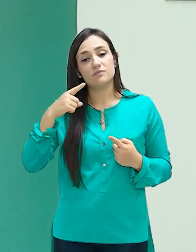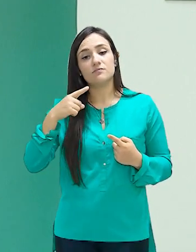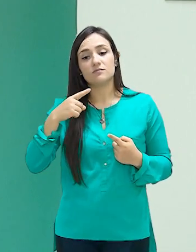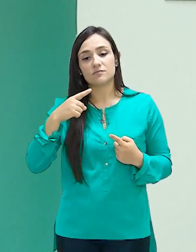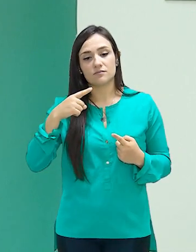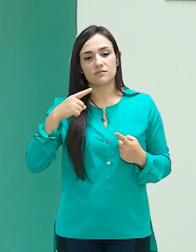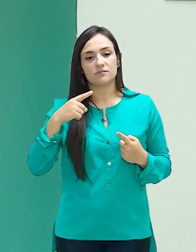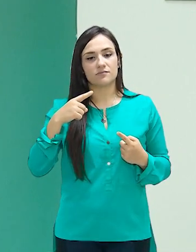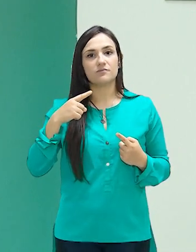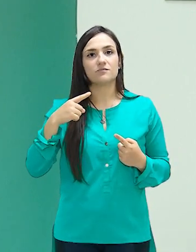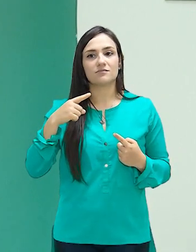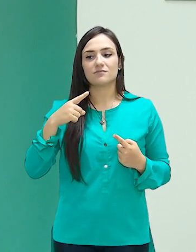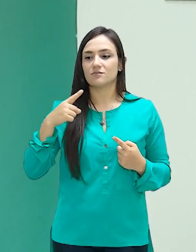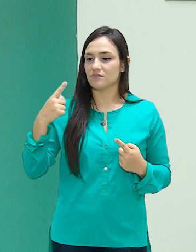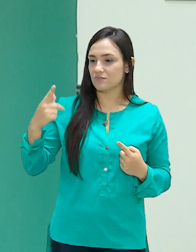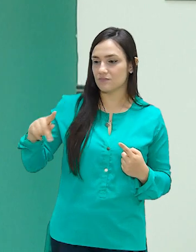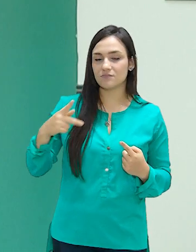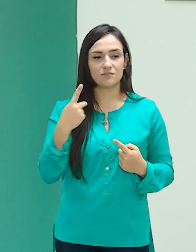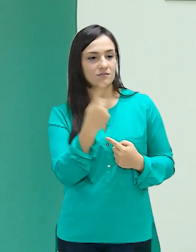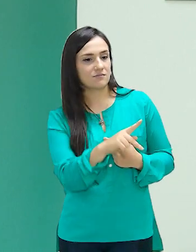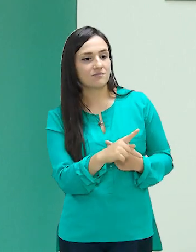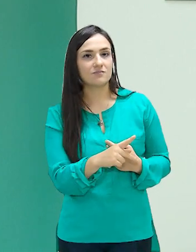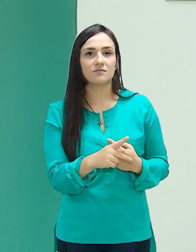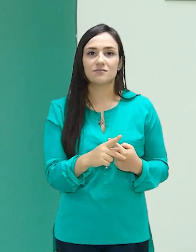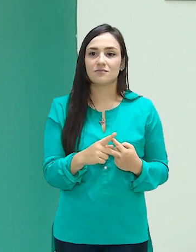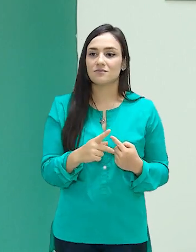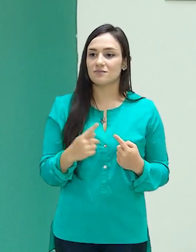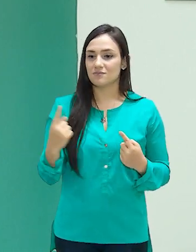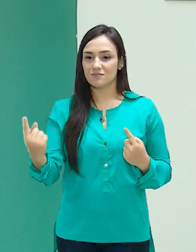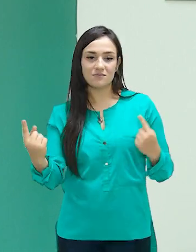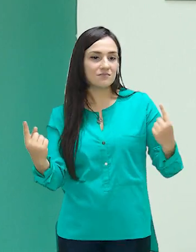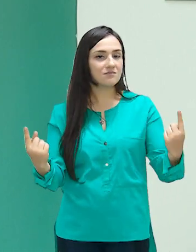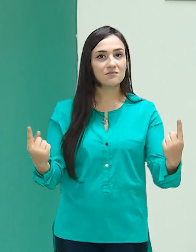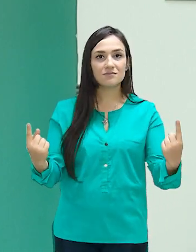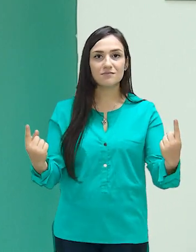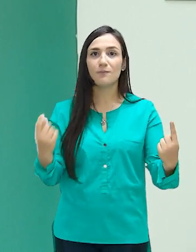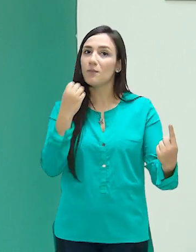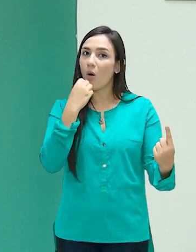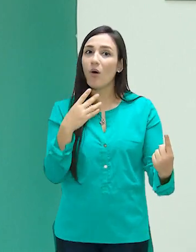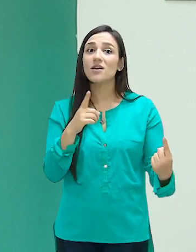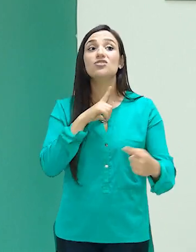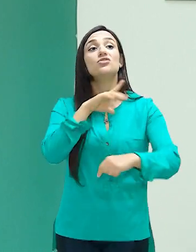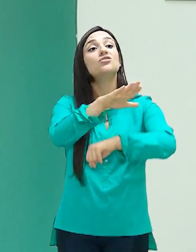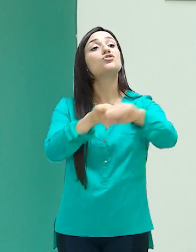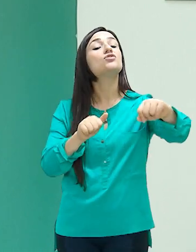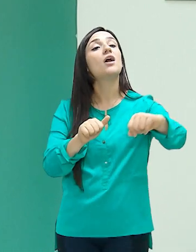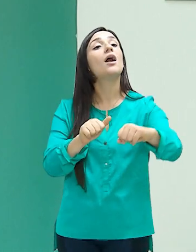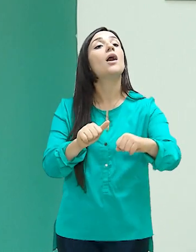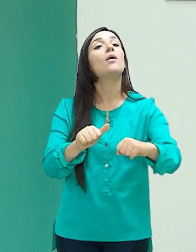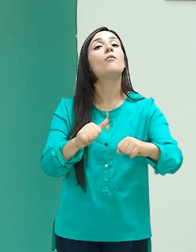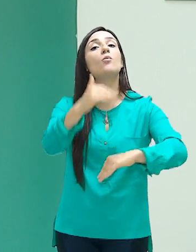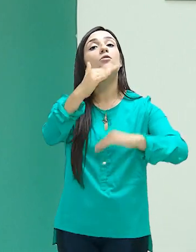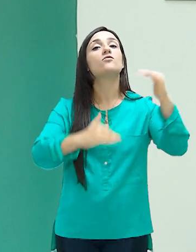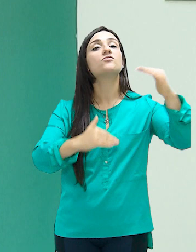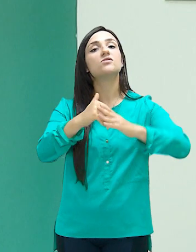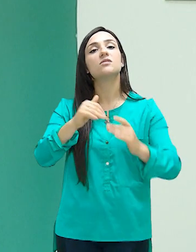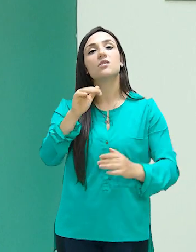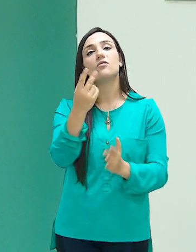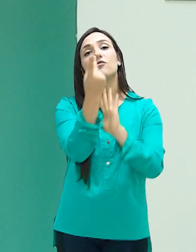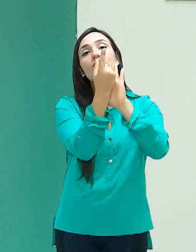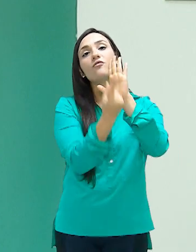iria orientá-la. E, com certeza, teria um neutro financeiro ali naquela situação. Então, o neutro financeiro ia pegar toda